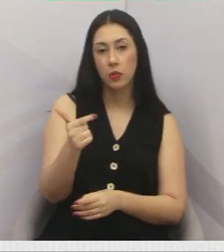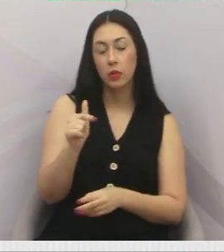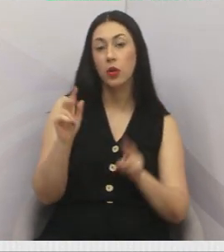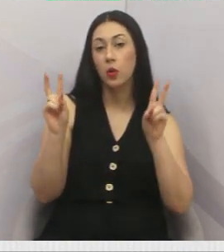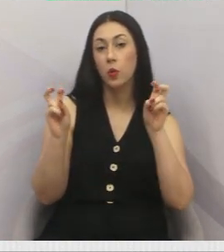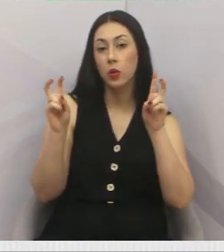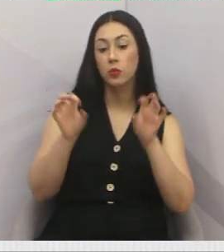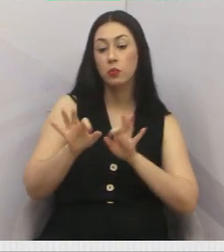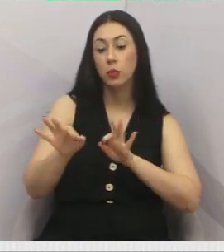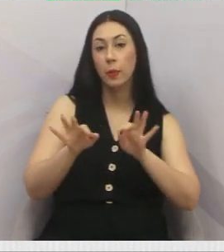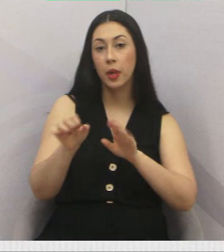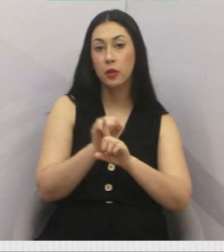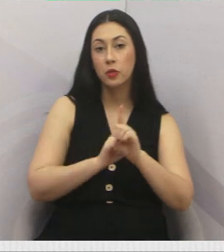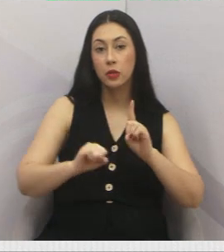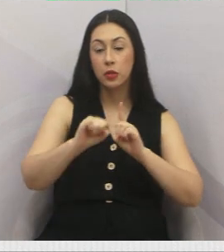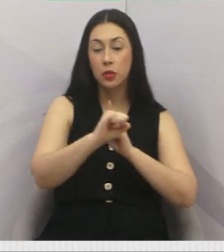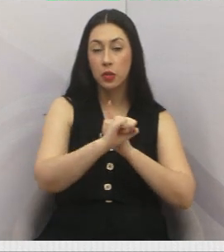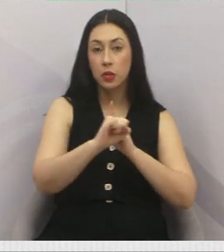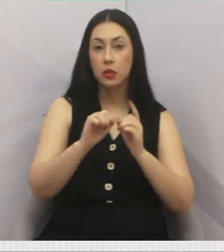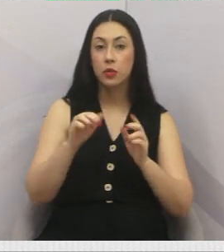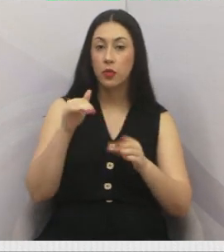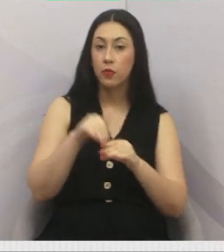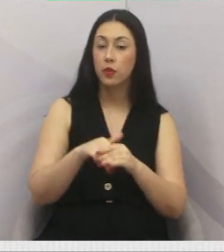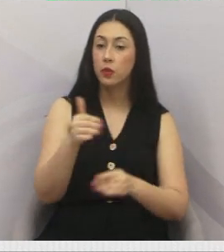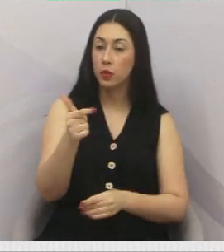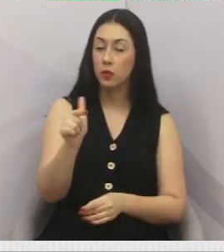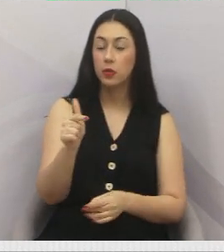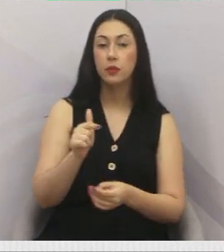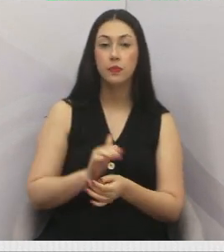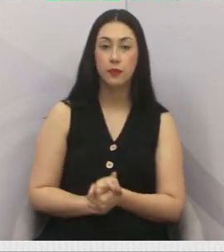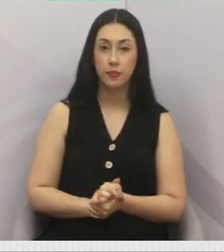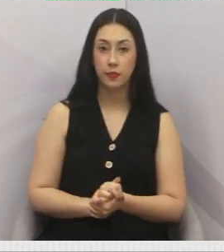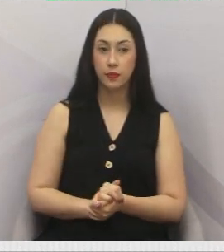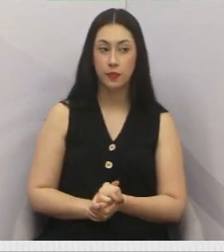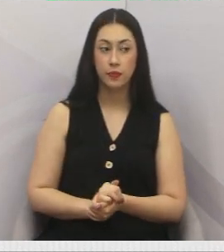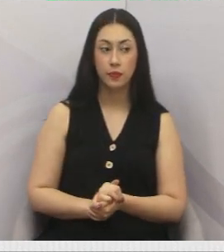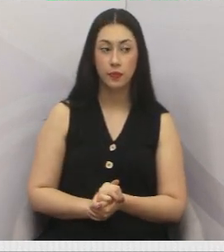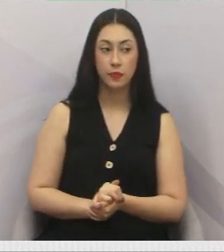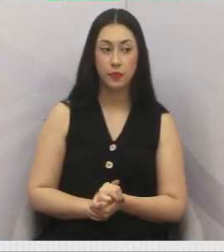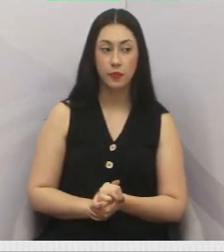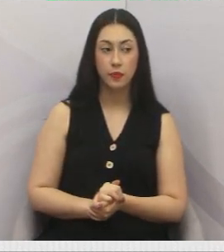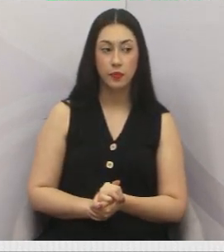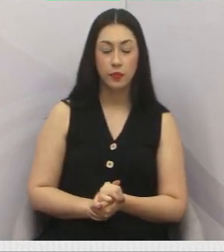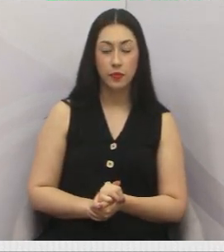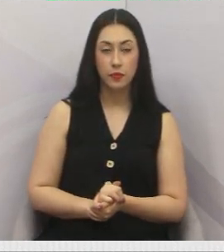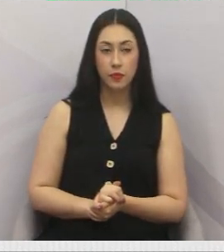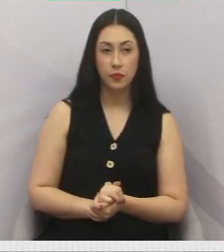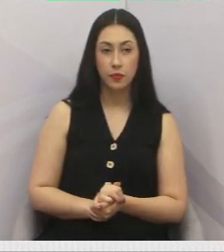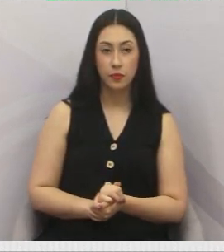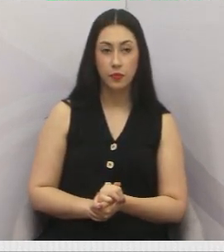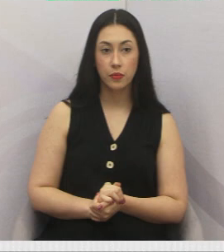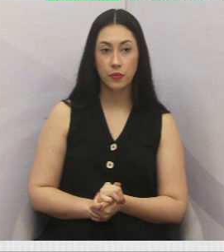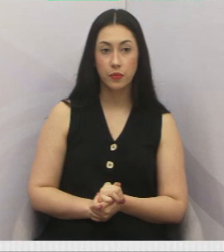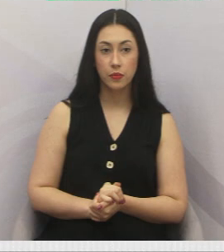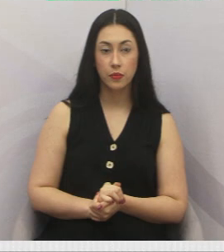Segmento organização da sociedade civil, voto em branco. Próximo voto.